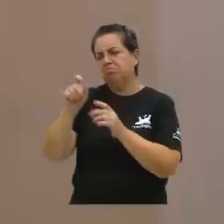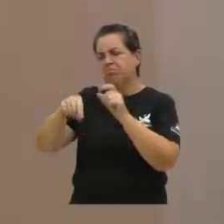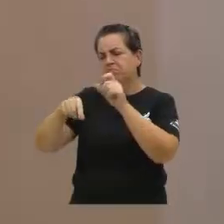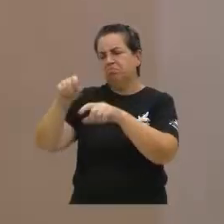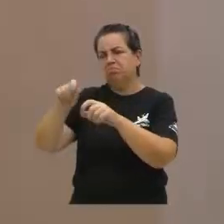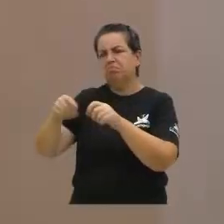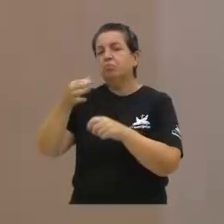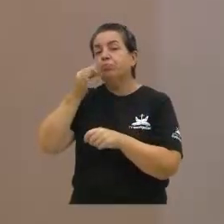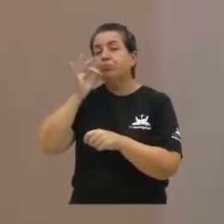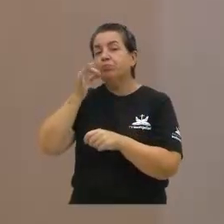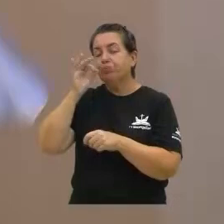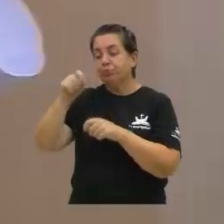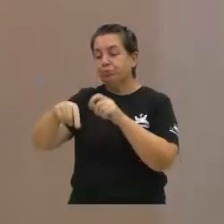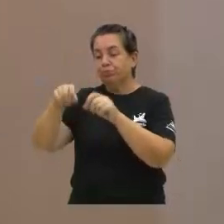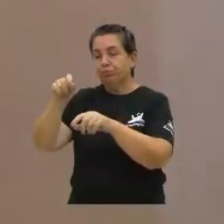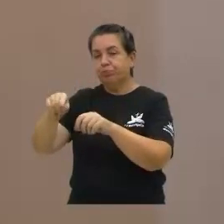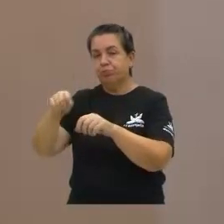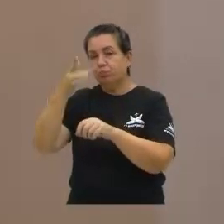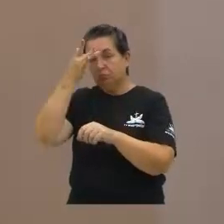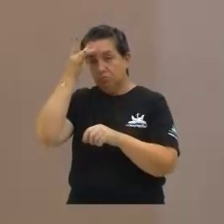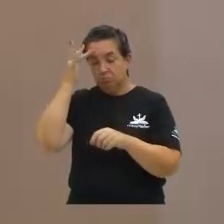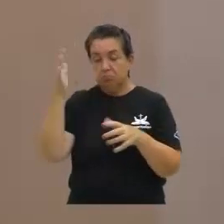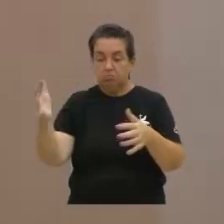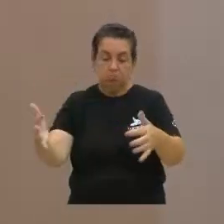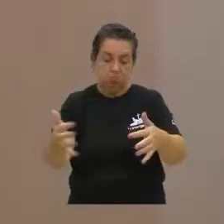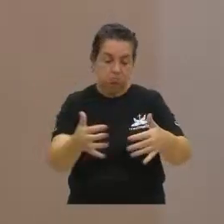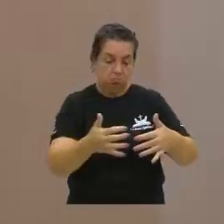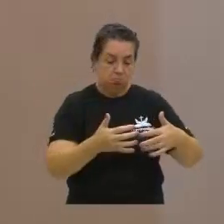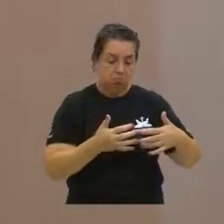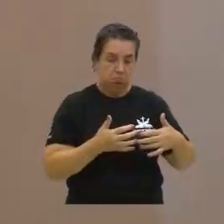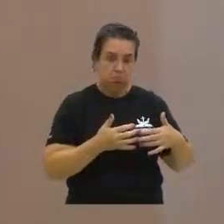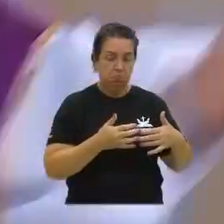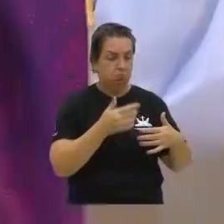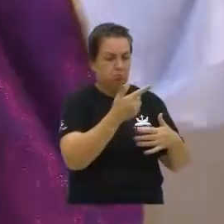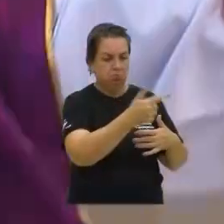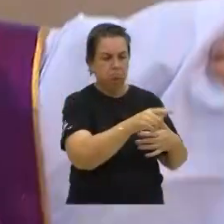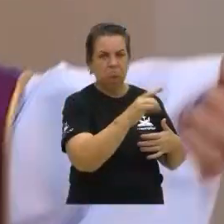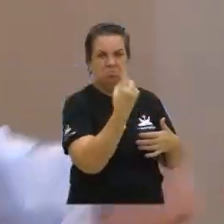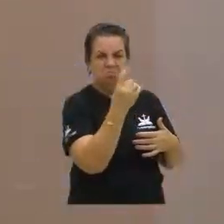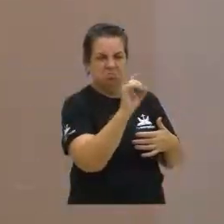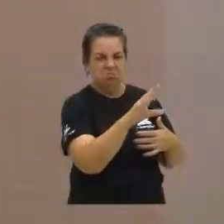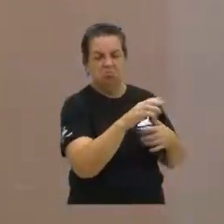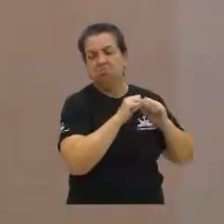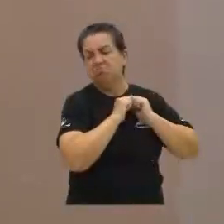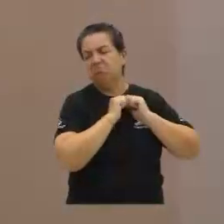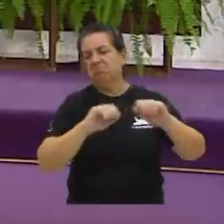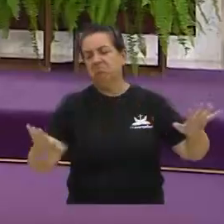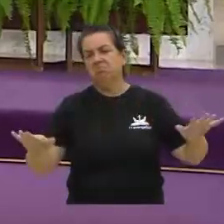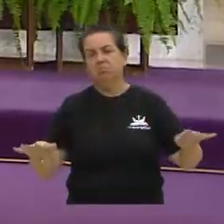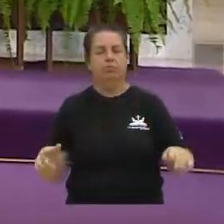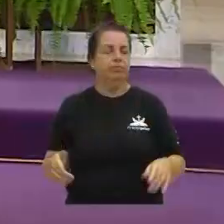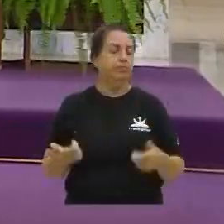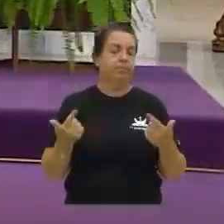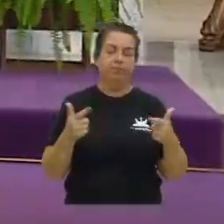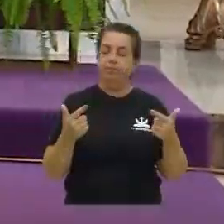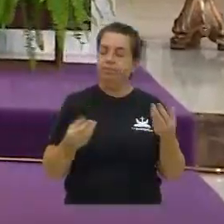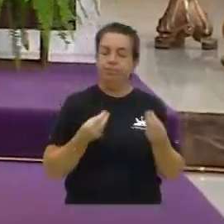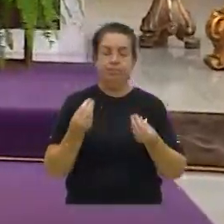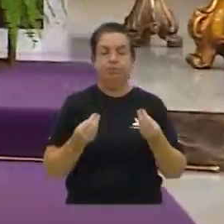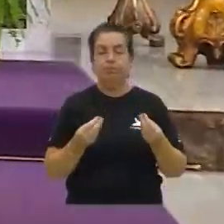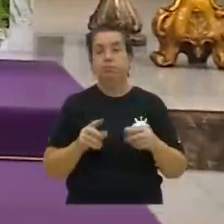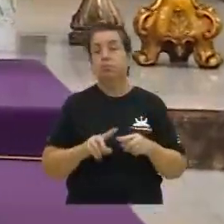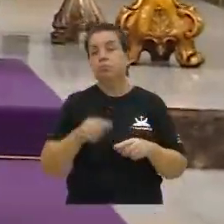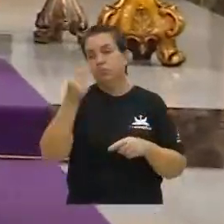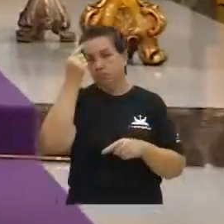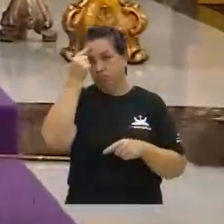puxando café. Um juntando, 99 juntando e um espalhando, não dá certo. Mas pensemos